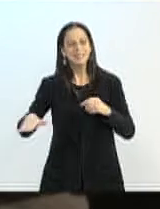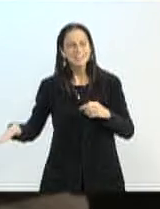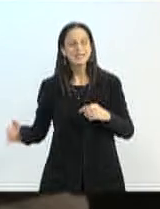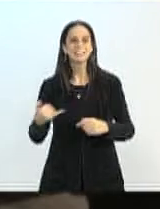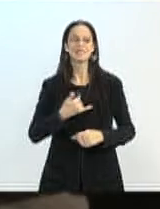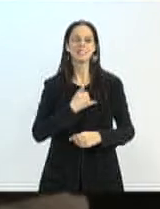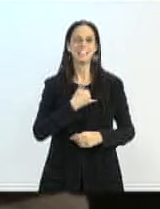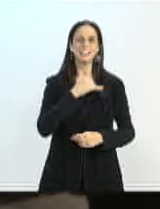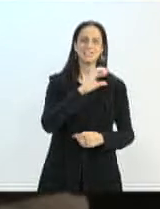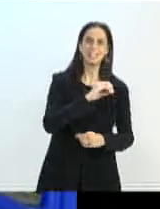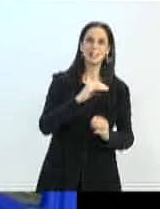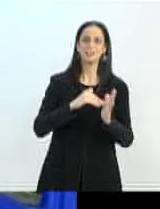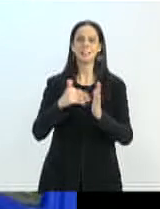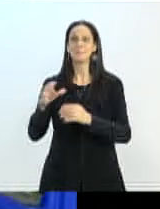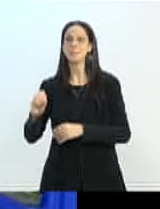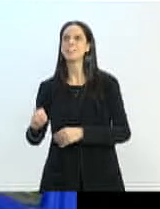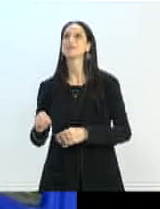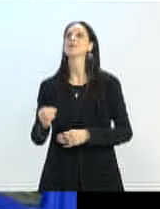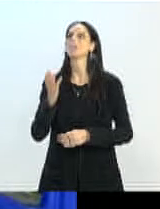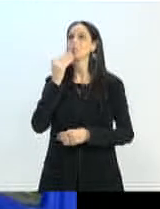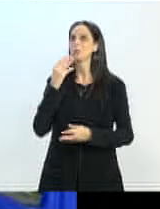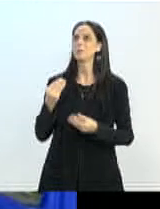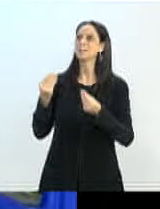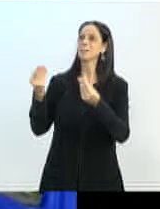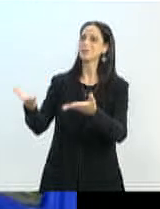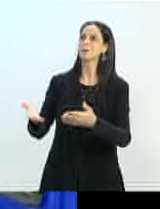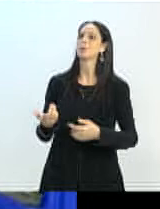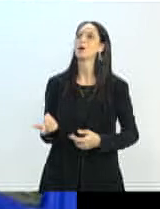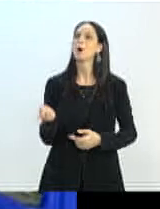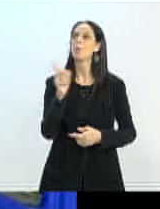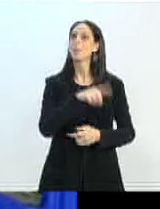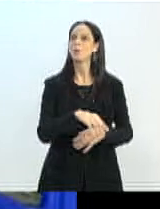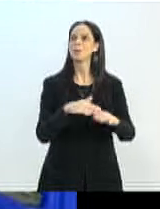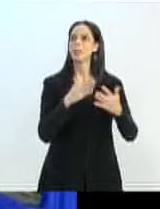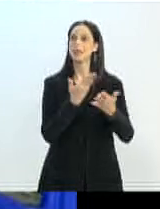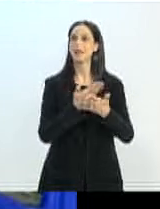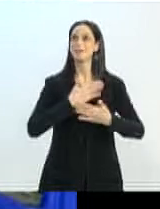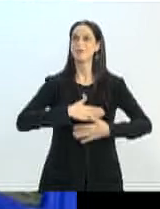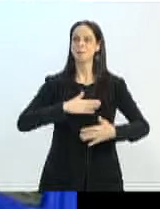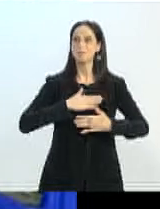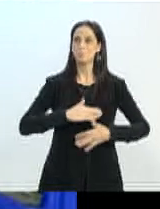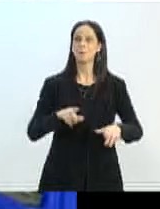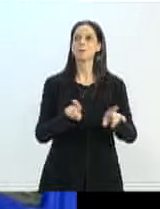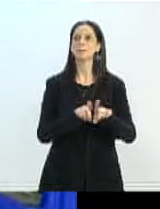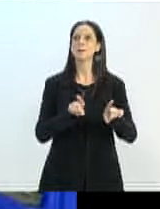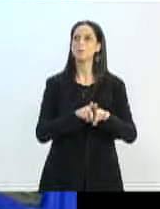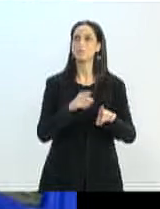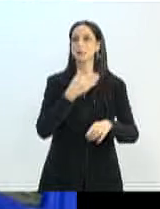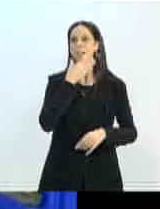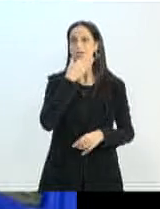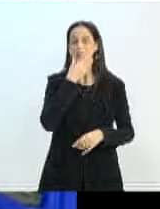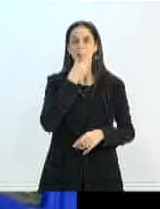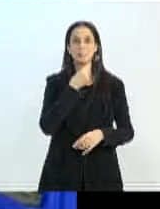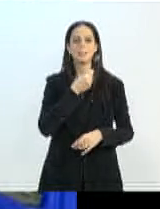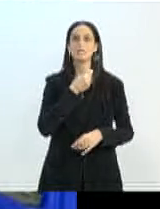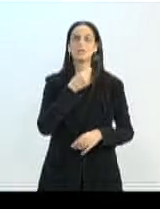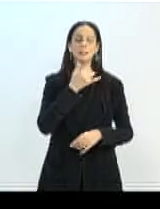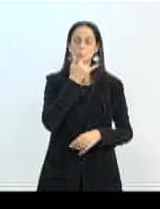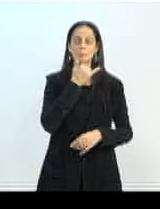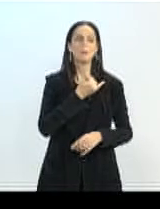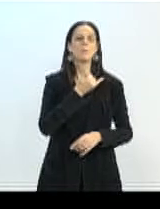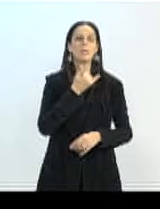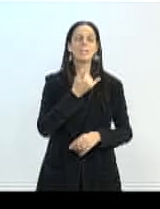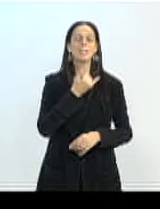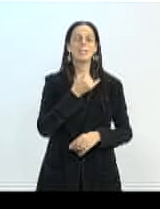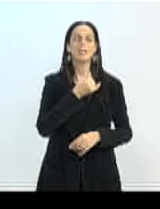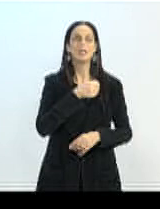entregues para eles. Também a Casa de Repouso Menino Jesus, onde tem vários idosos aqui também. Essa eu participei com eles. Então foi